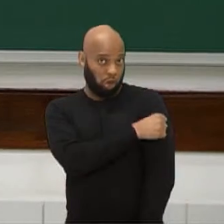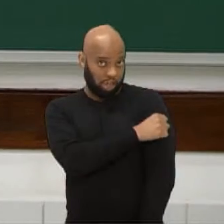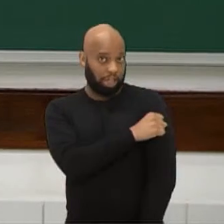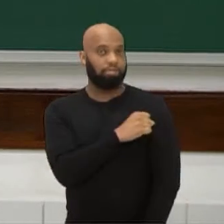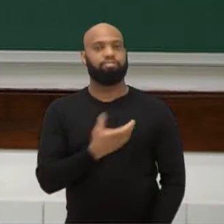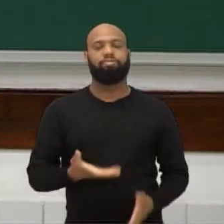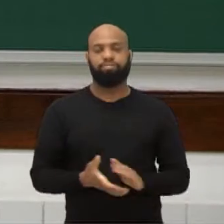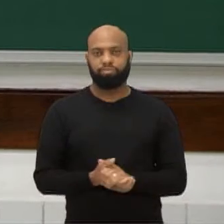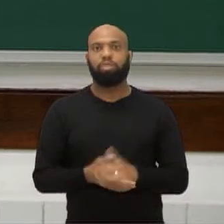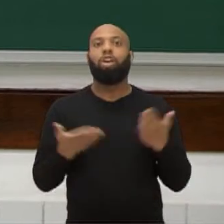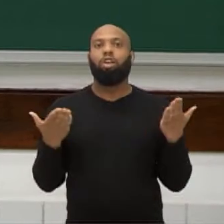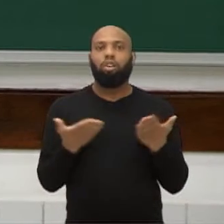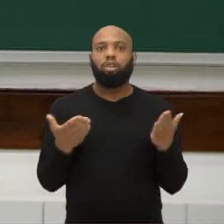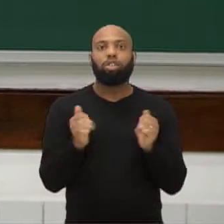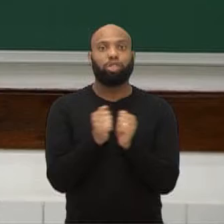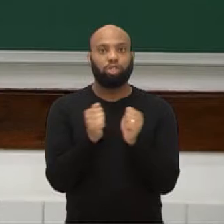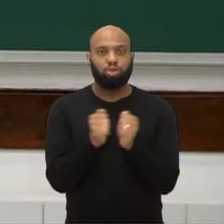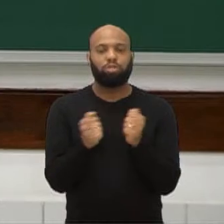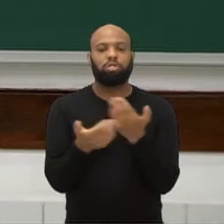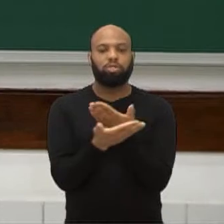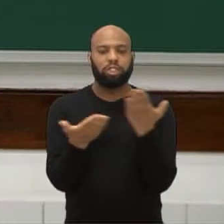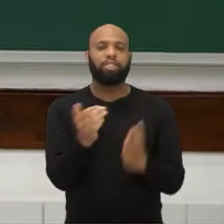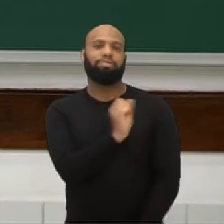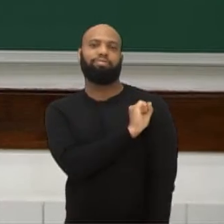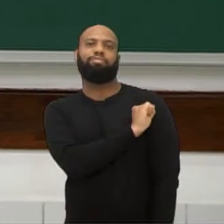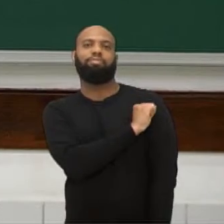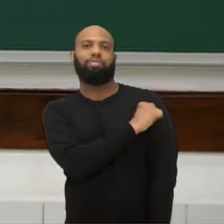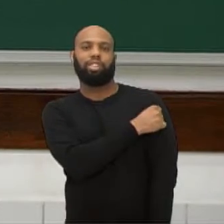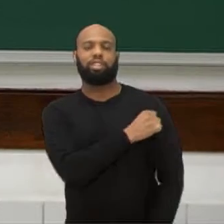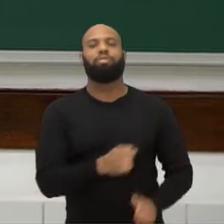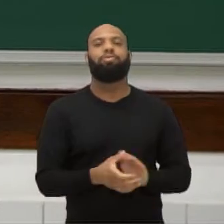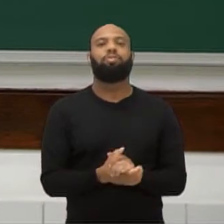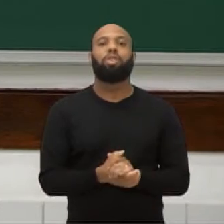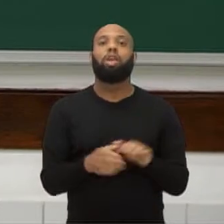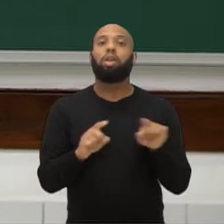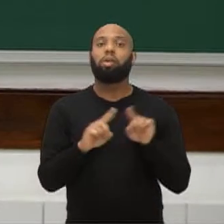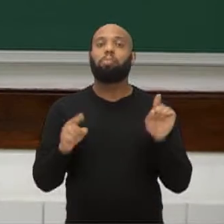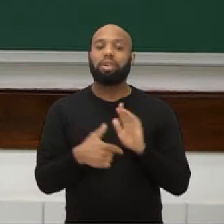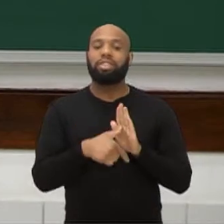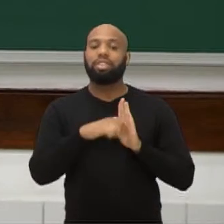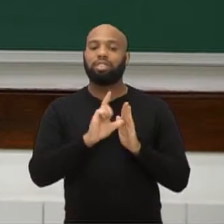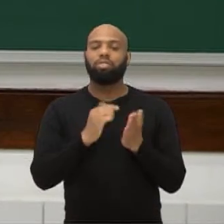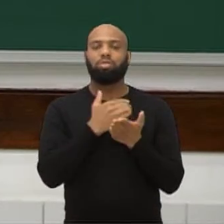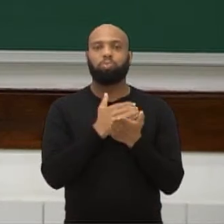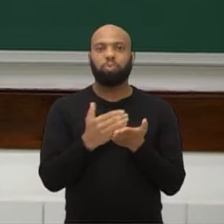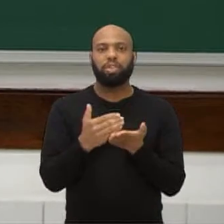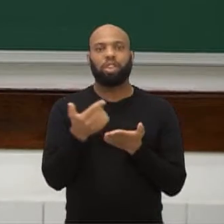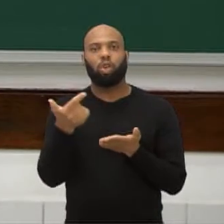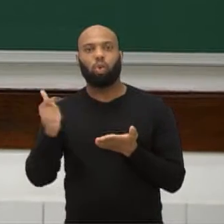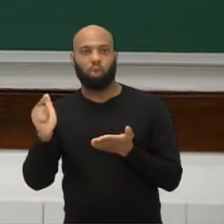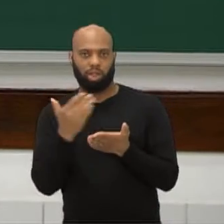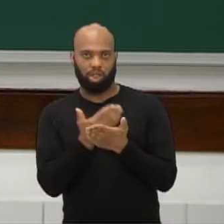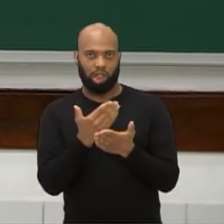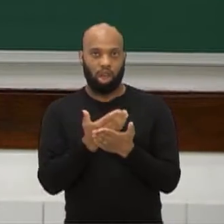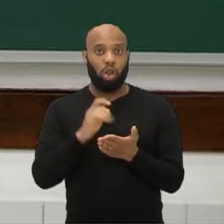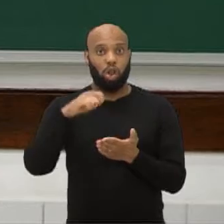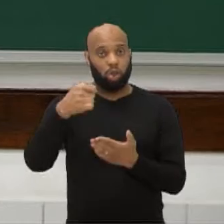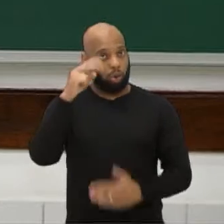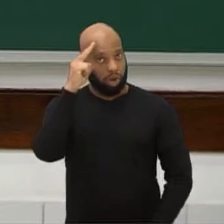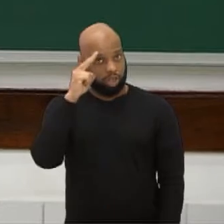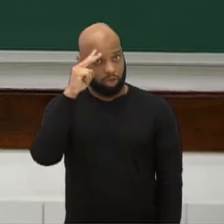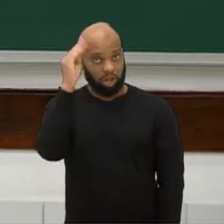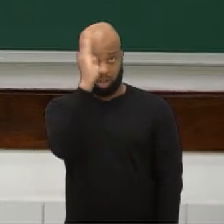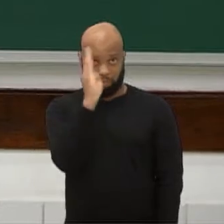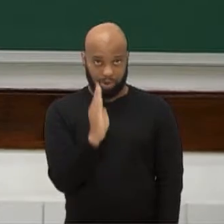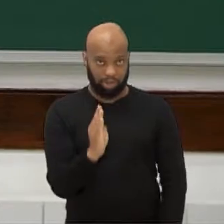de História, e hoje estamos junto com você do 8º ano. E antes de nós começarmos mais uma aula sobre a história do nosso país, a